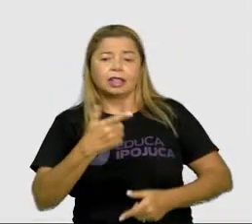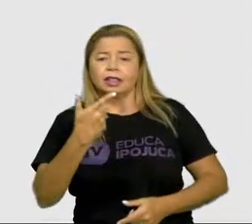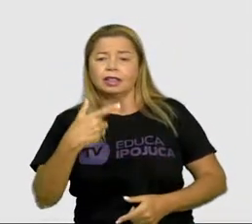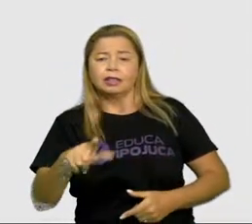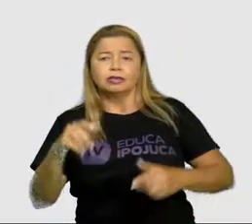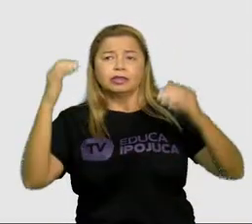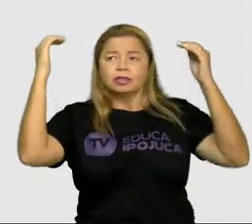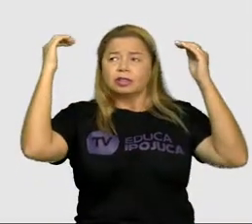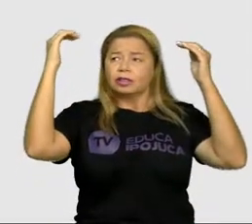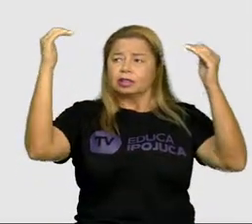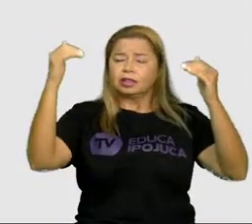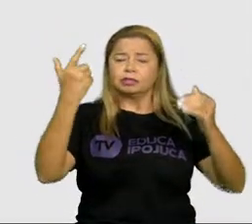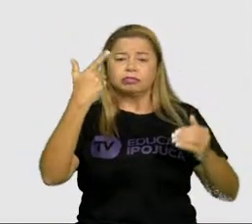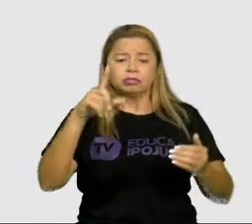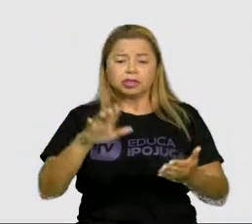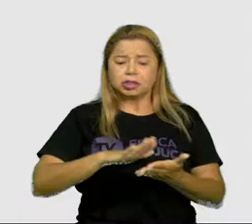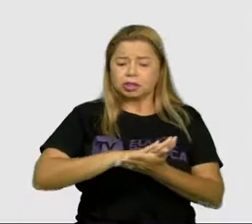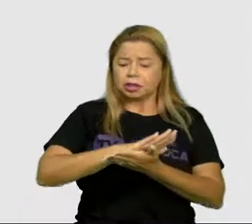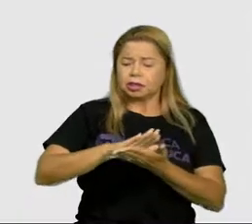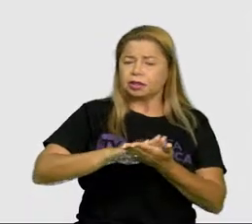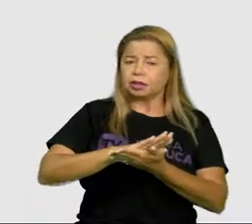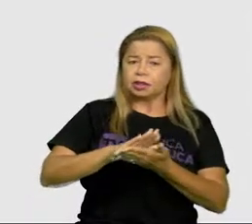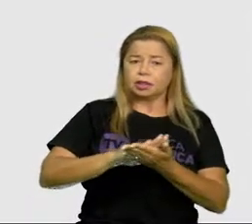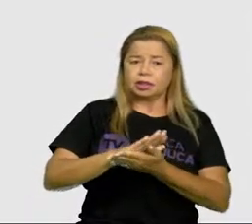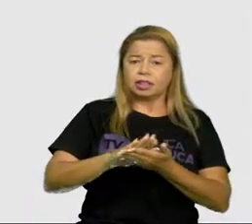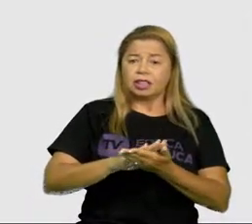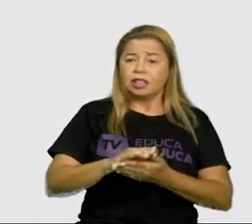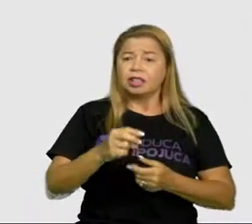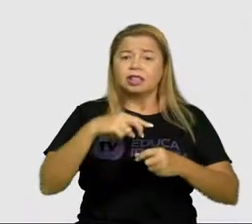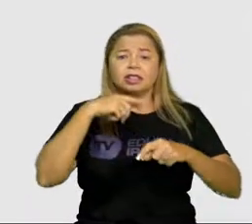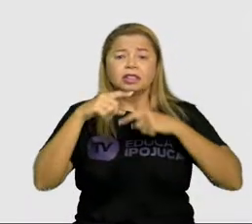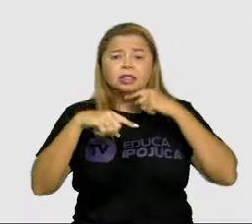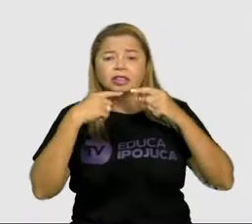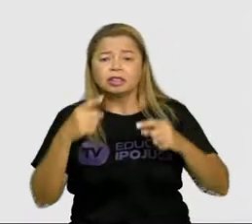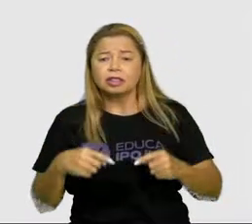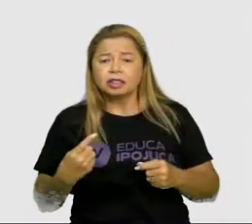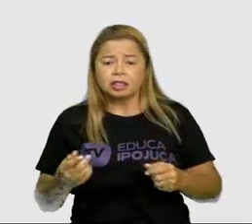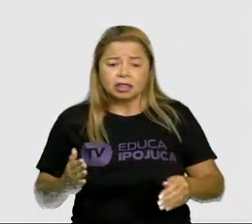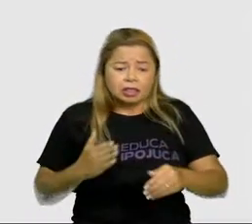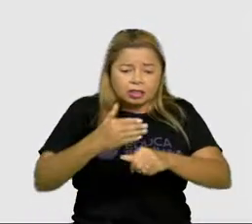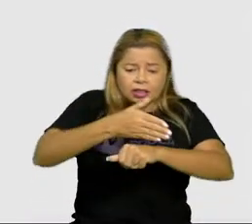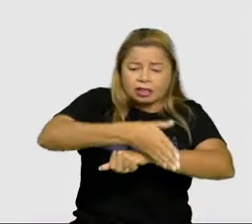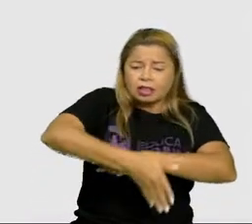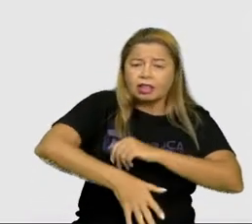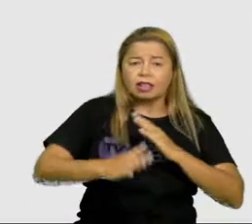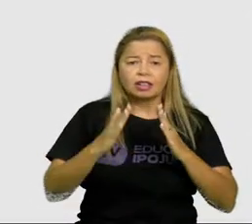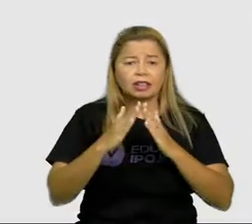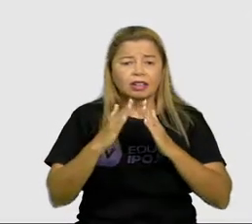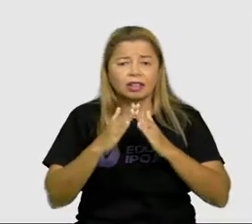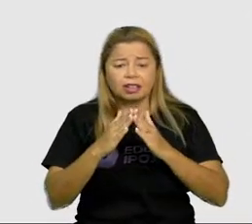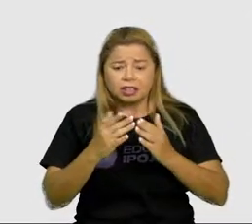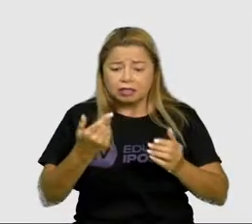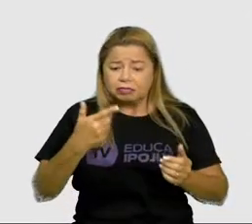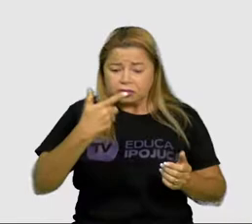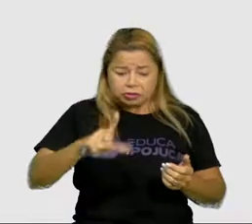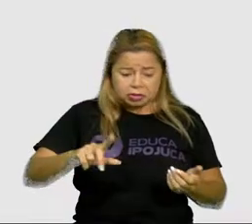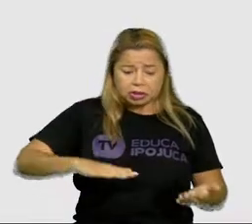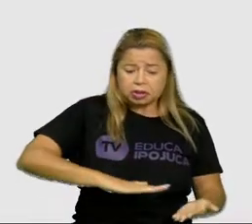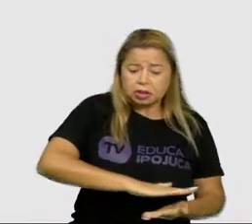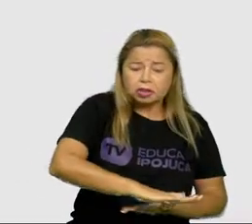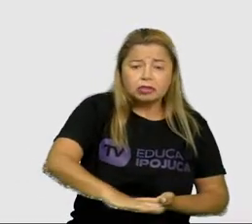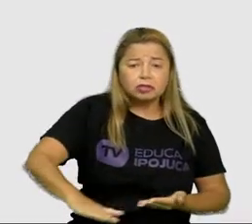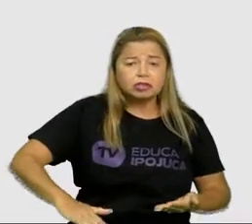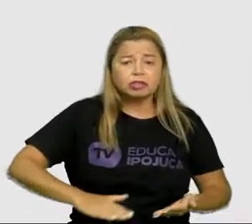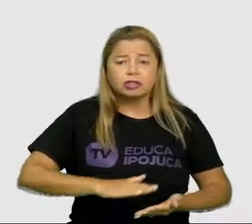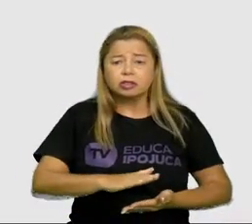não tinha nada. Ninguém podia entrar nela, não. Porque na casa não tinha chão, ninguém